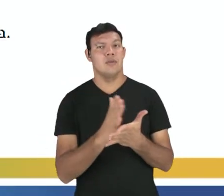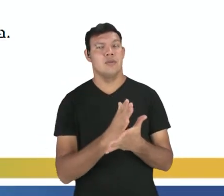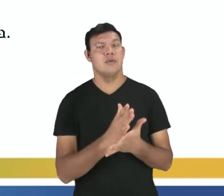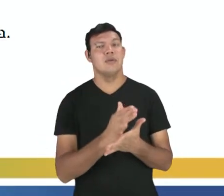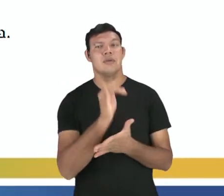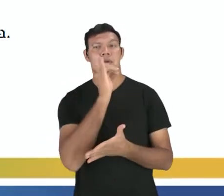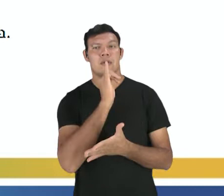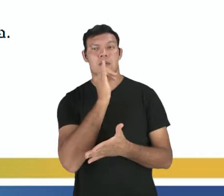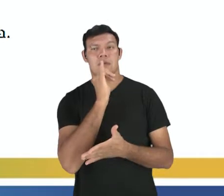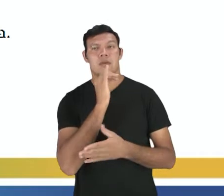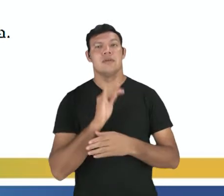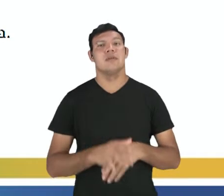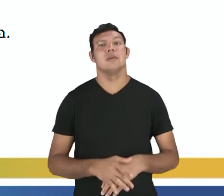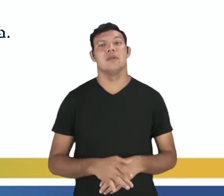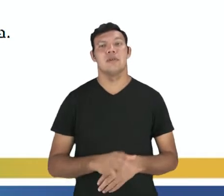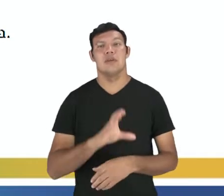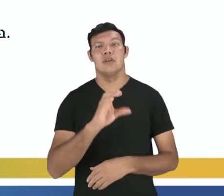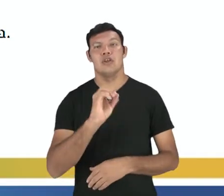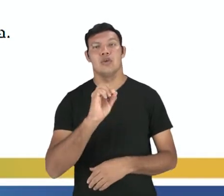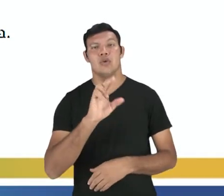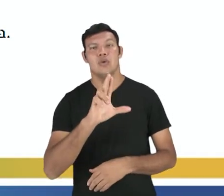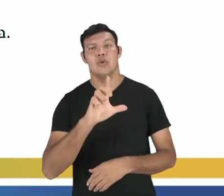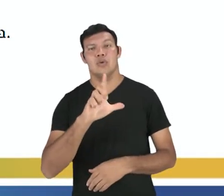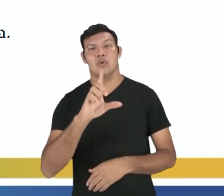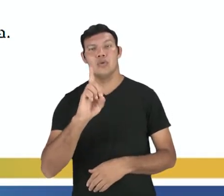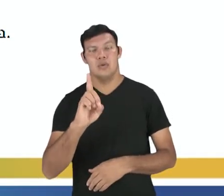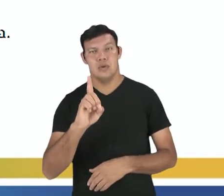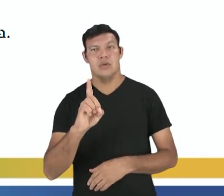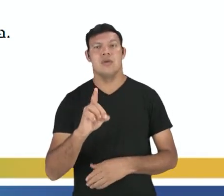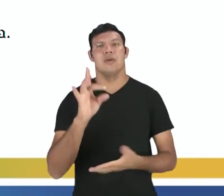afirmativa, negativa e interrogativa, tá? Nesses